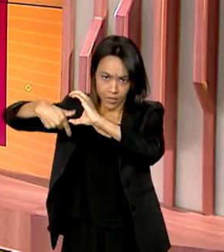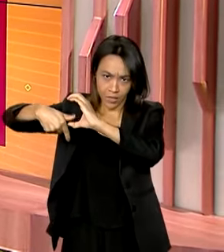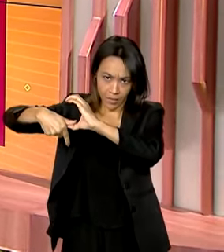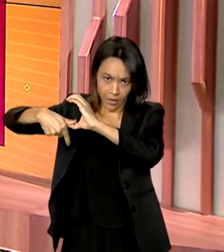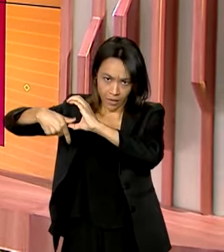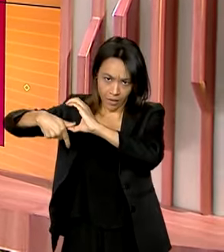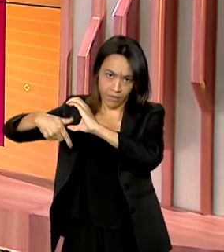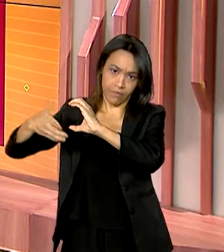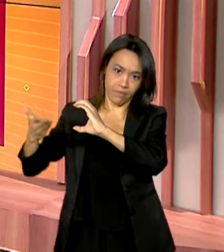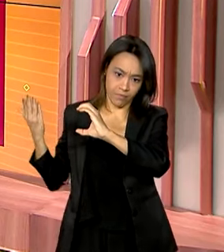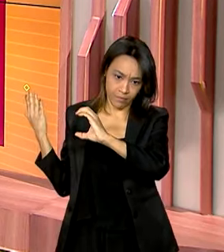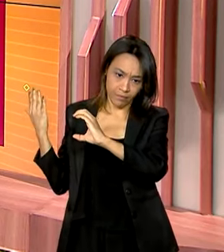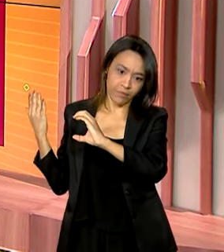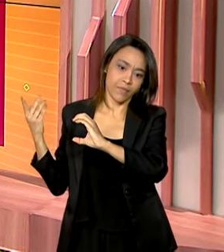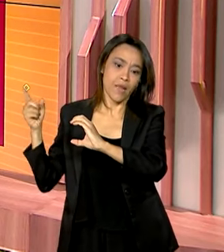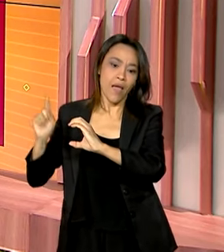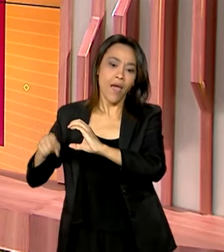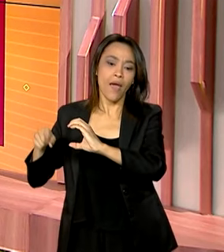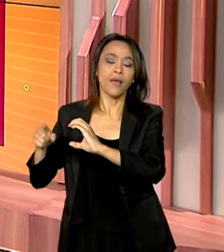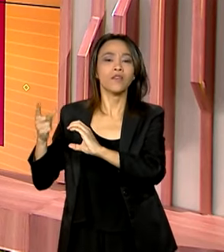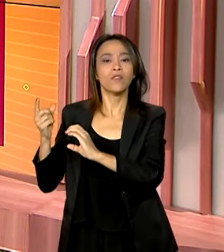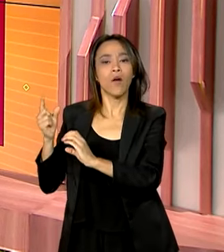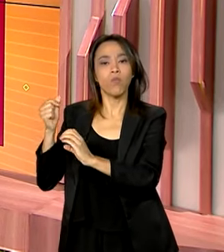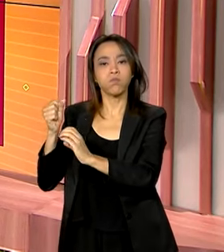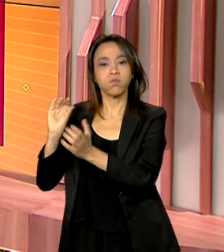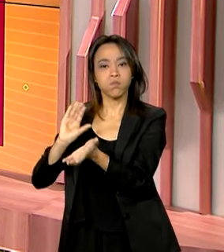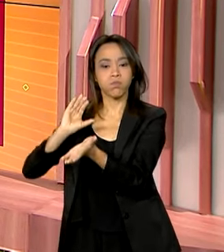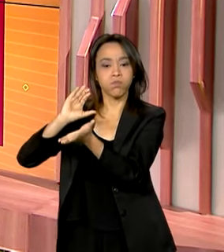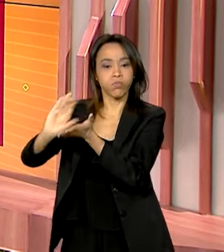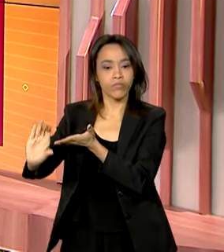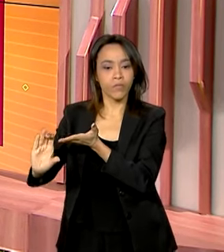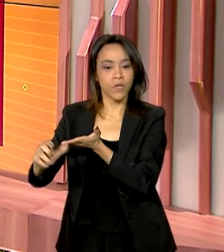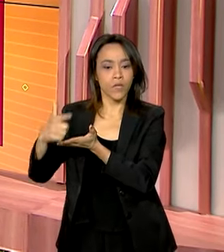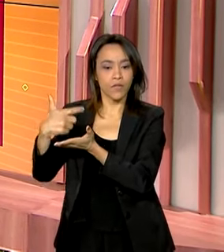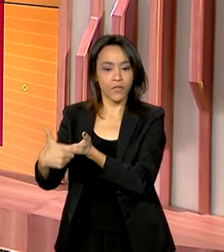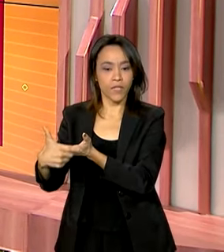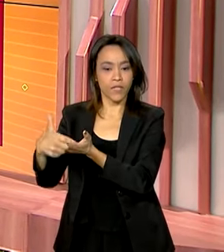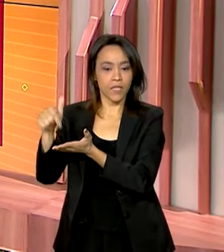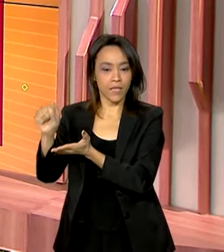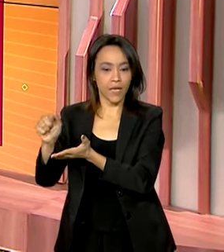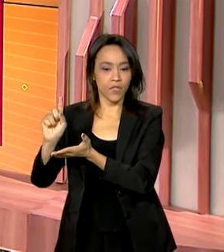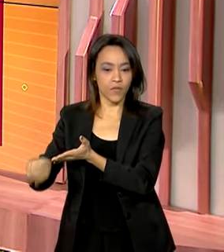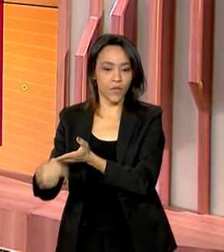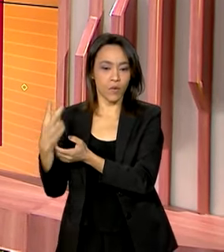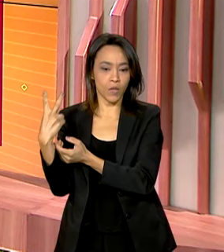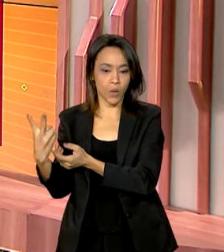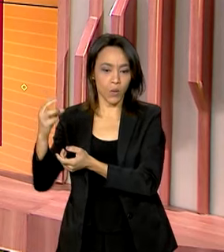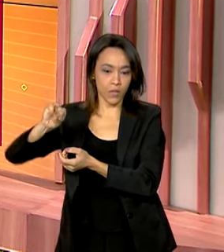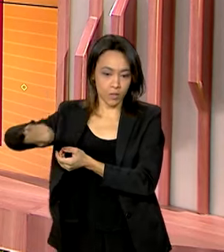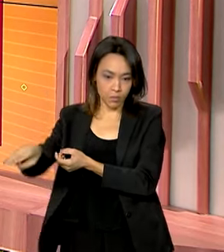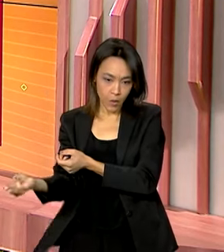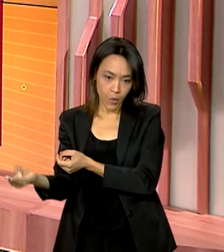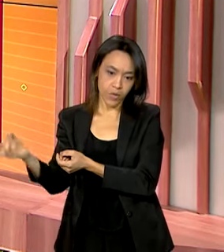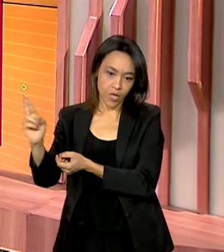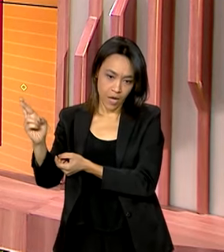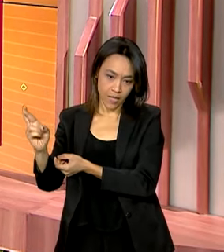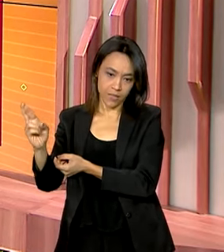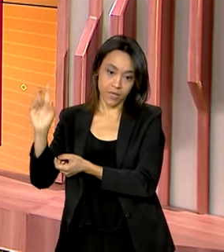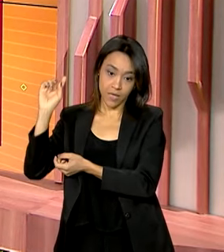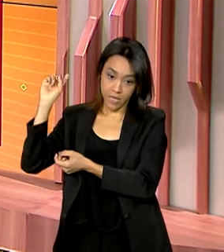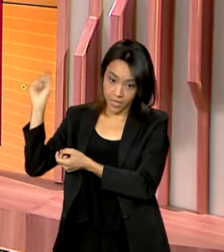para pesquisas. Investimentos aí de 27,2 milhões de reais.